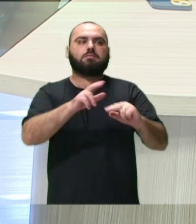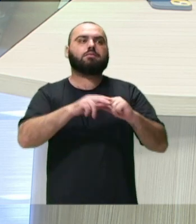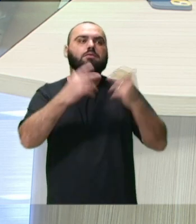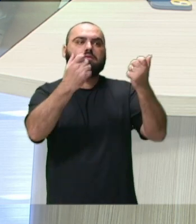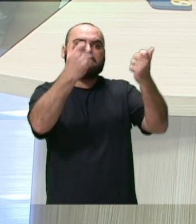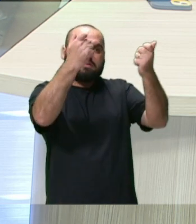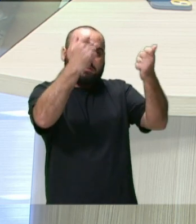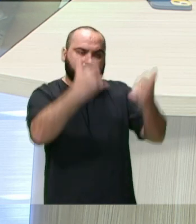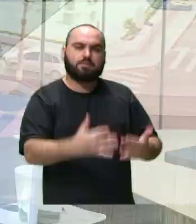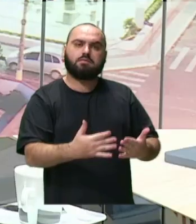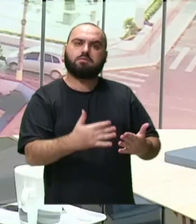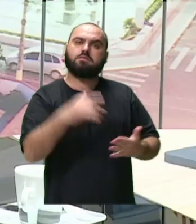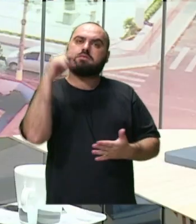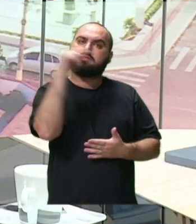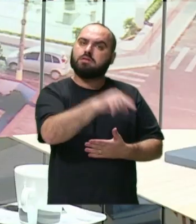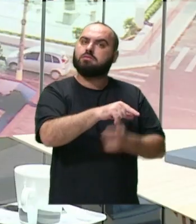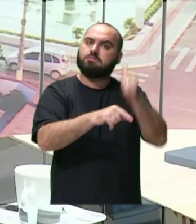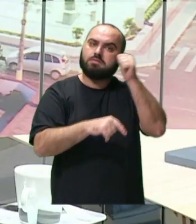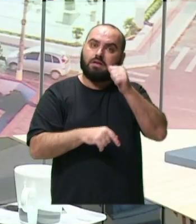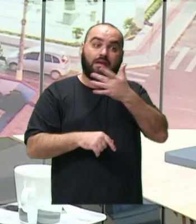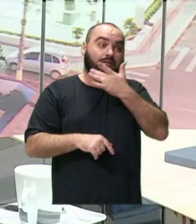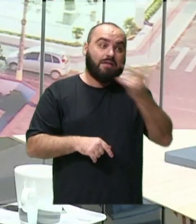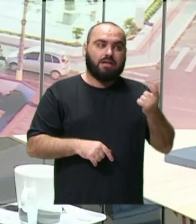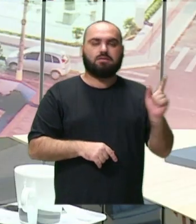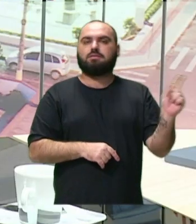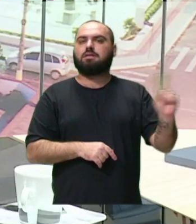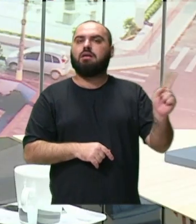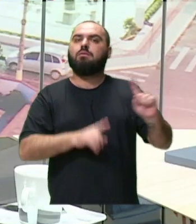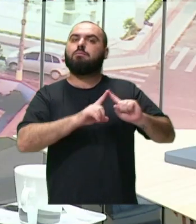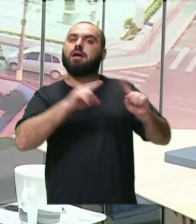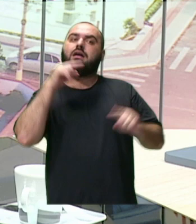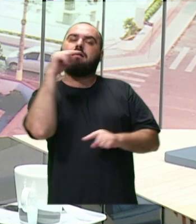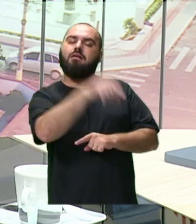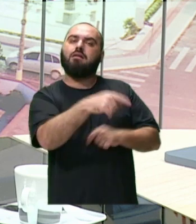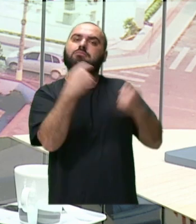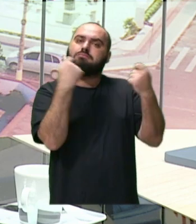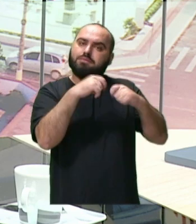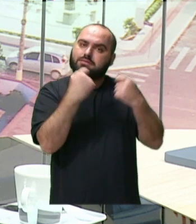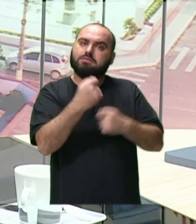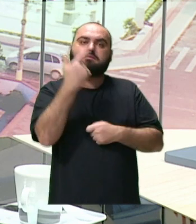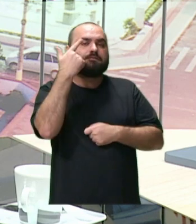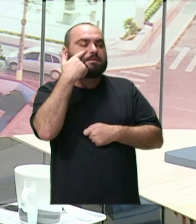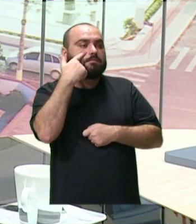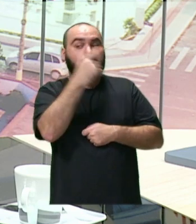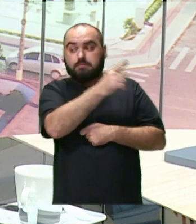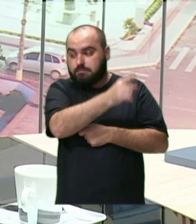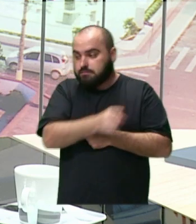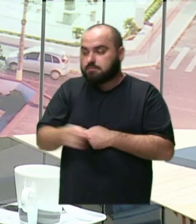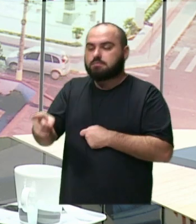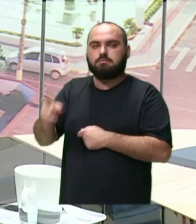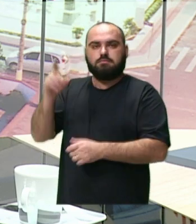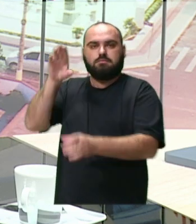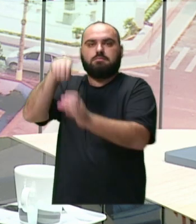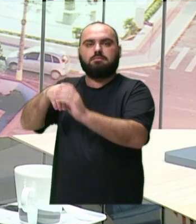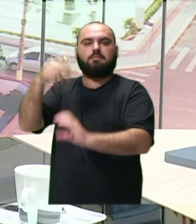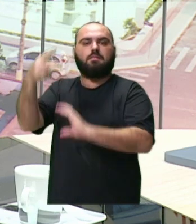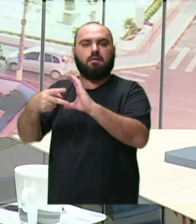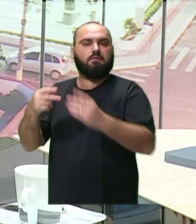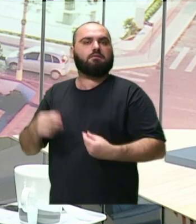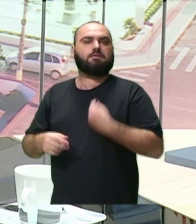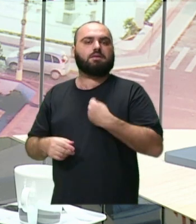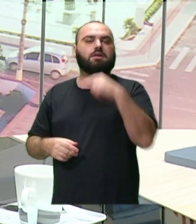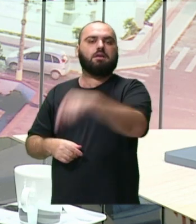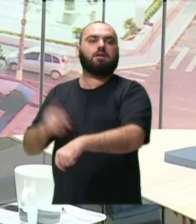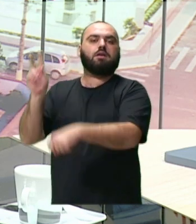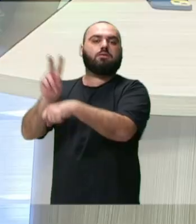não é fácil, mas é preciso sim que elas saibam que elas têm espaço no poder e que se elas se dedicarem, elas podem vir para cá para